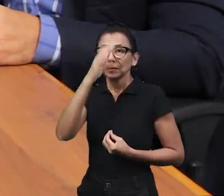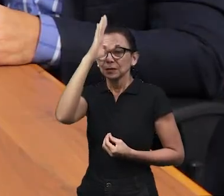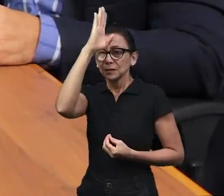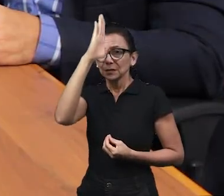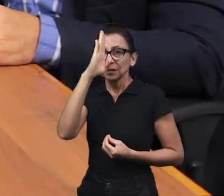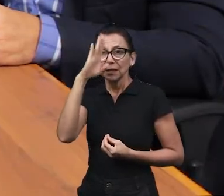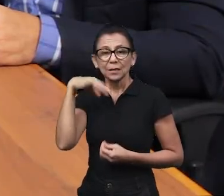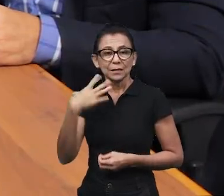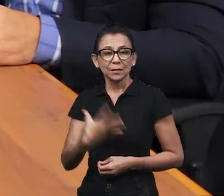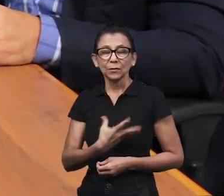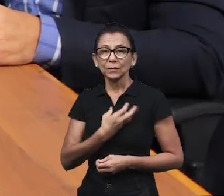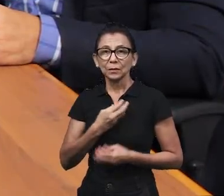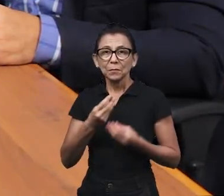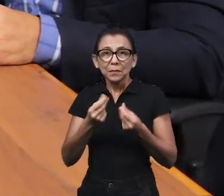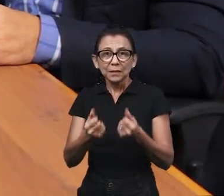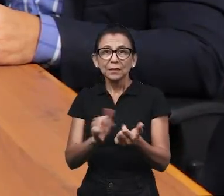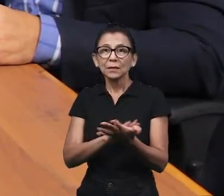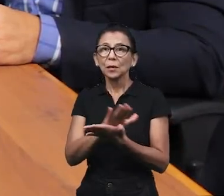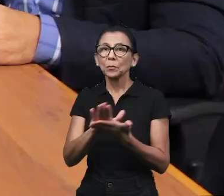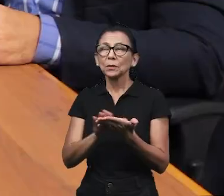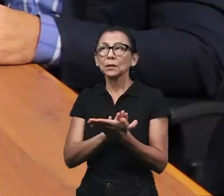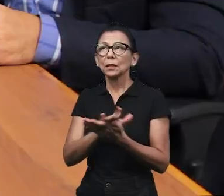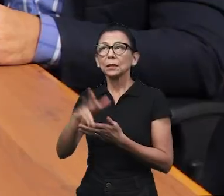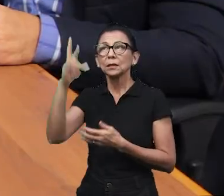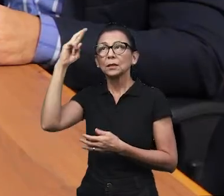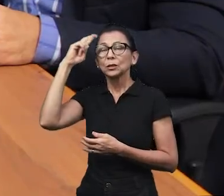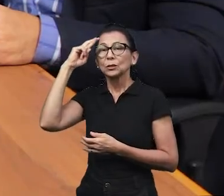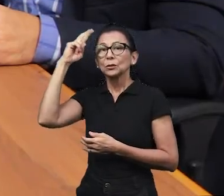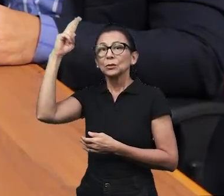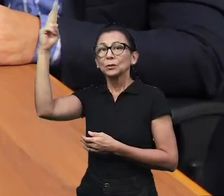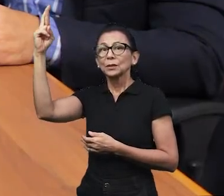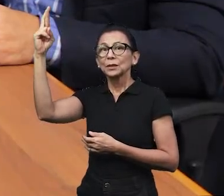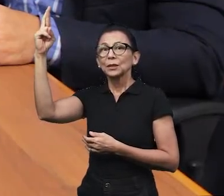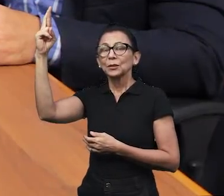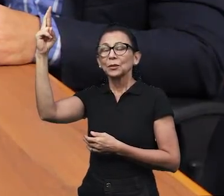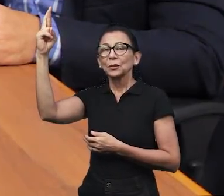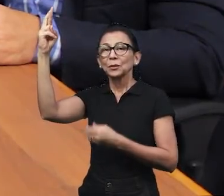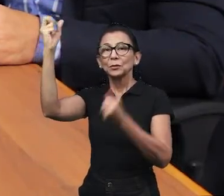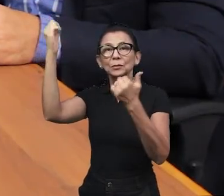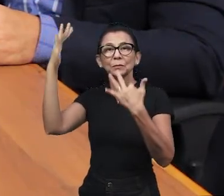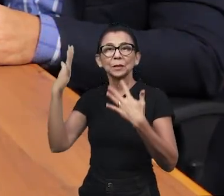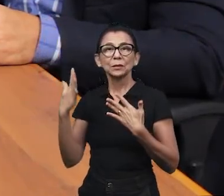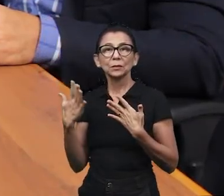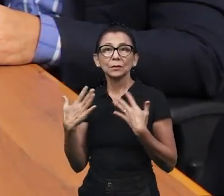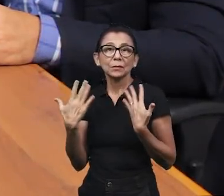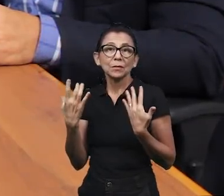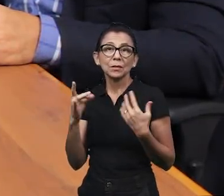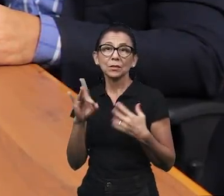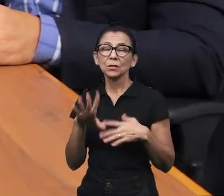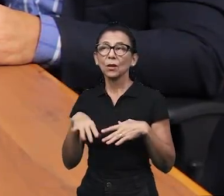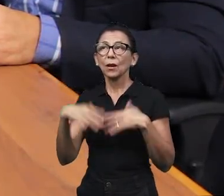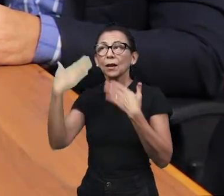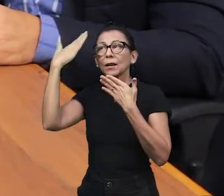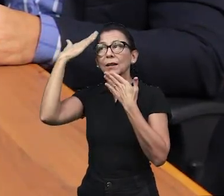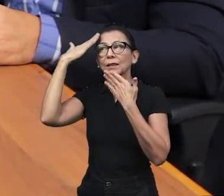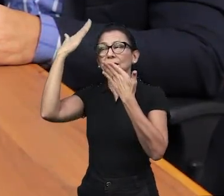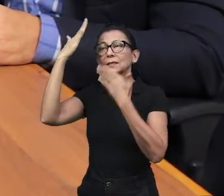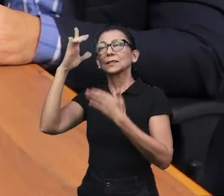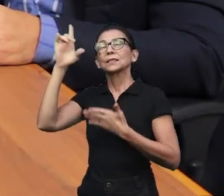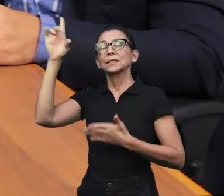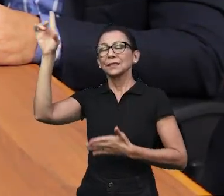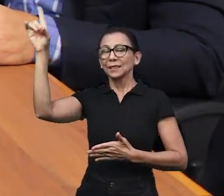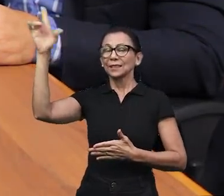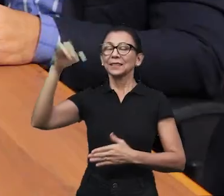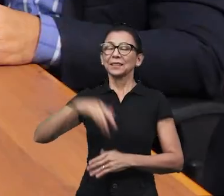que alguém possa pensar que é muito, né? Nós vamos aqui afirmar, não é nada por aquilo que o Senhor nos deu de